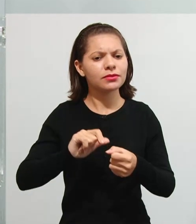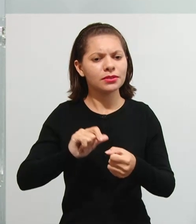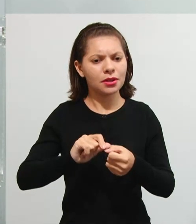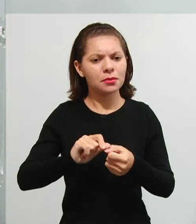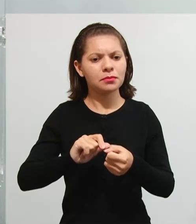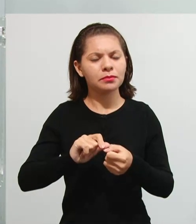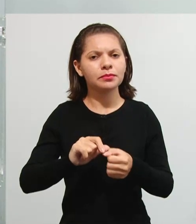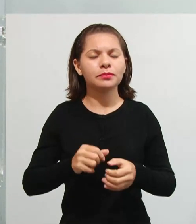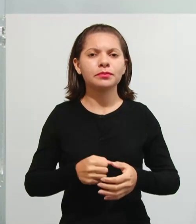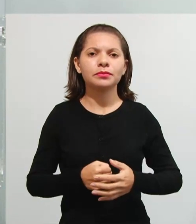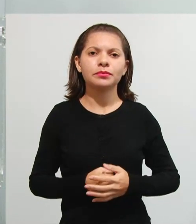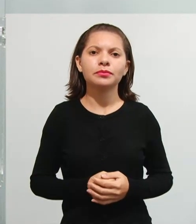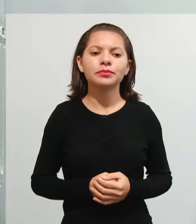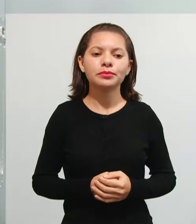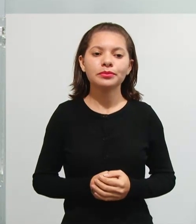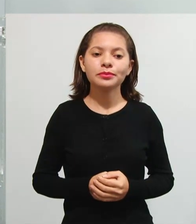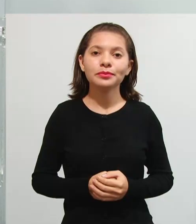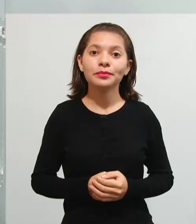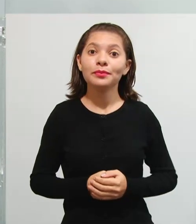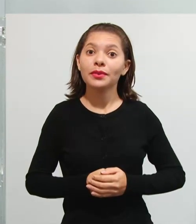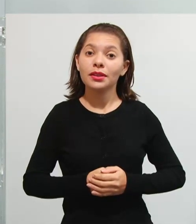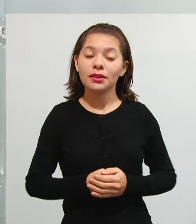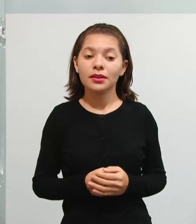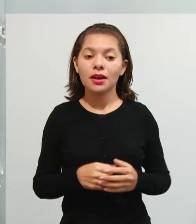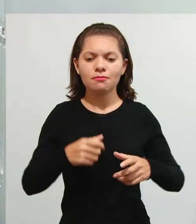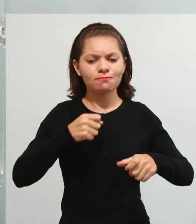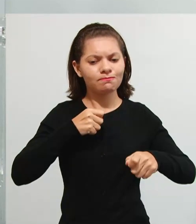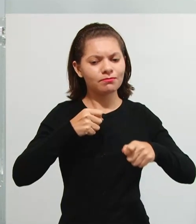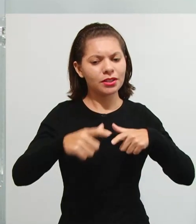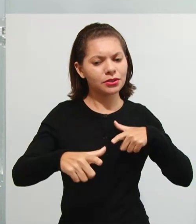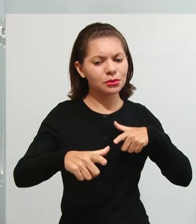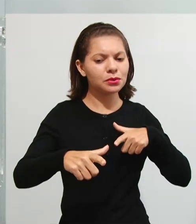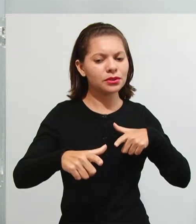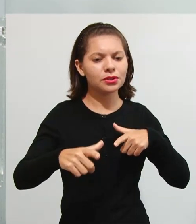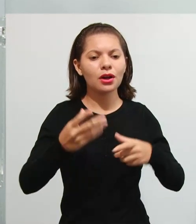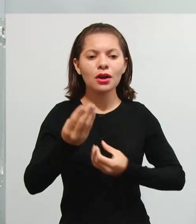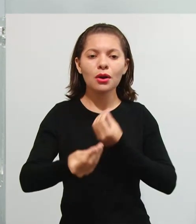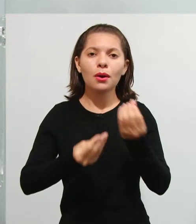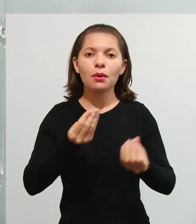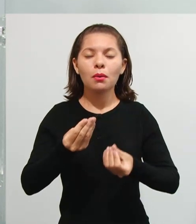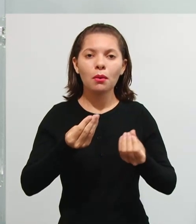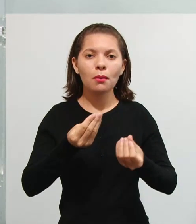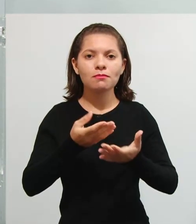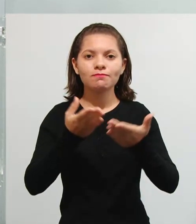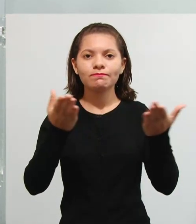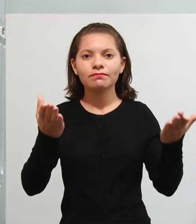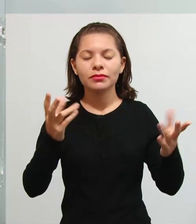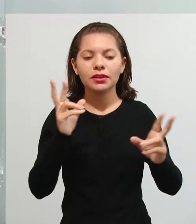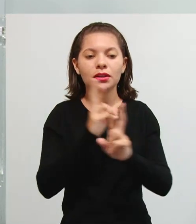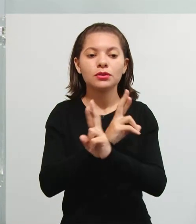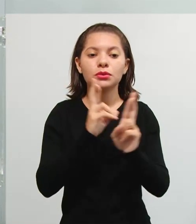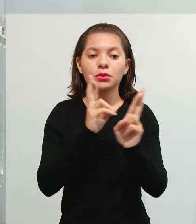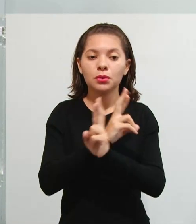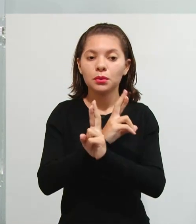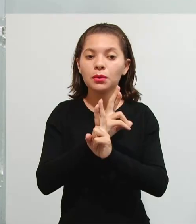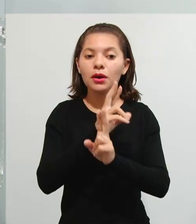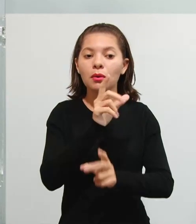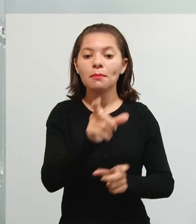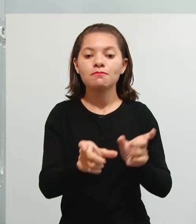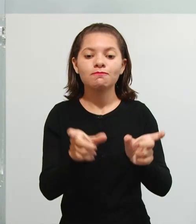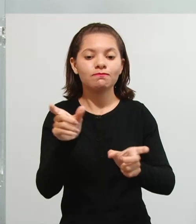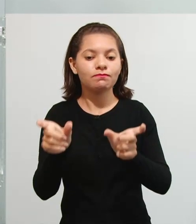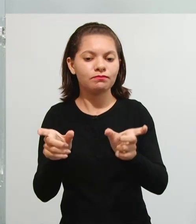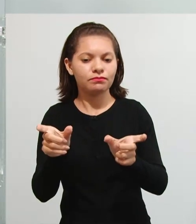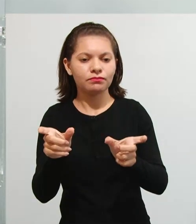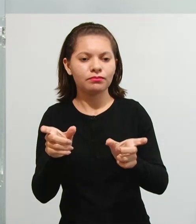massa, e as suas atitudes, a forma que você se relaciona com as pessoas. Então, isso é muito